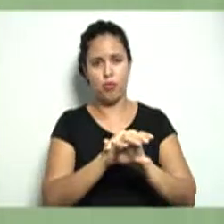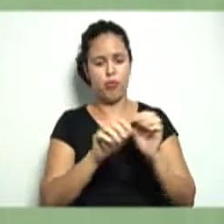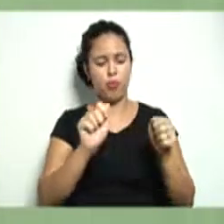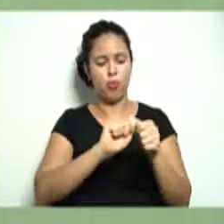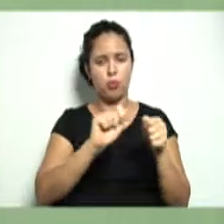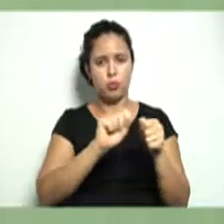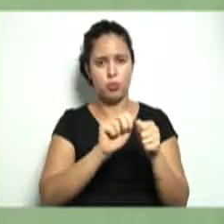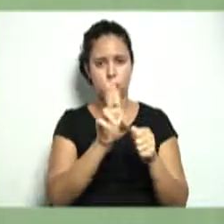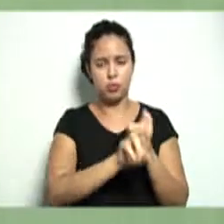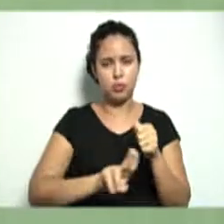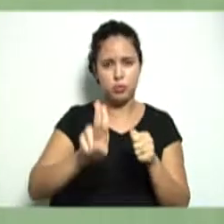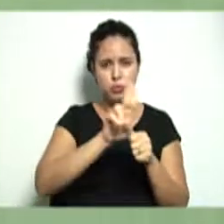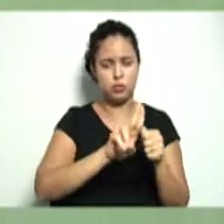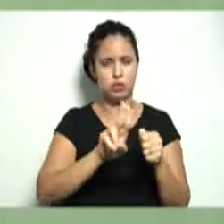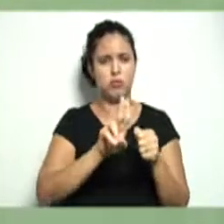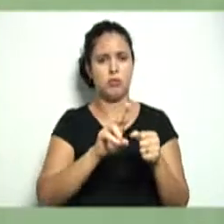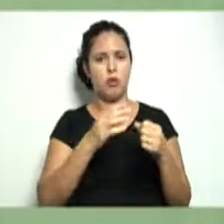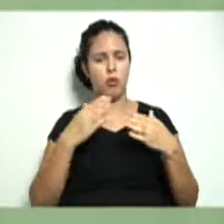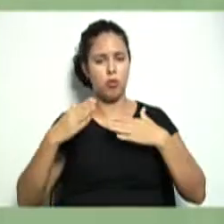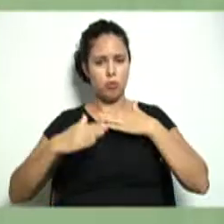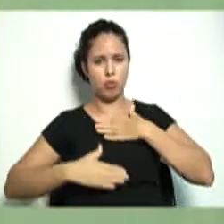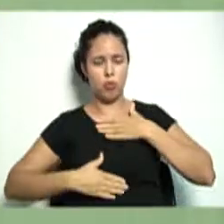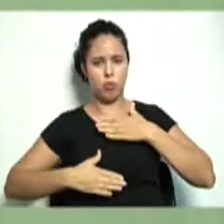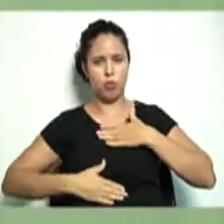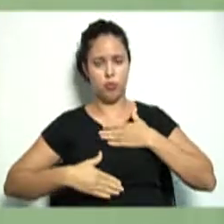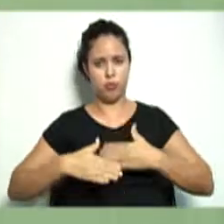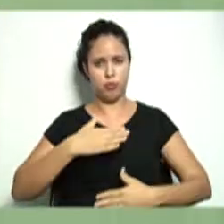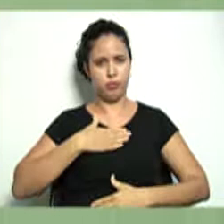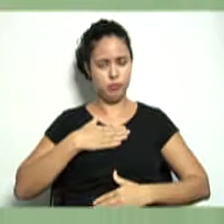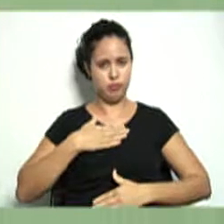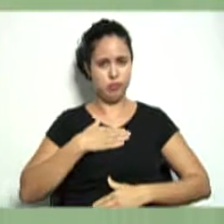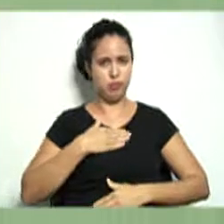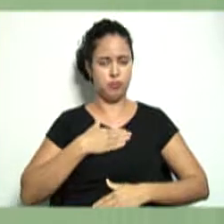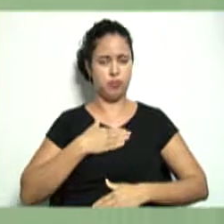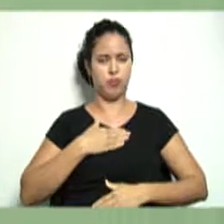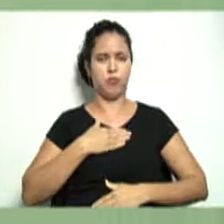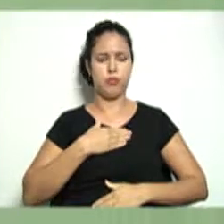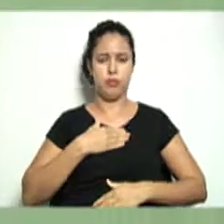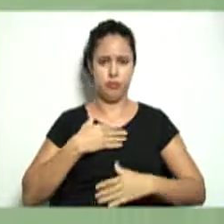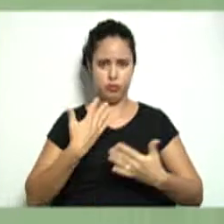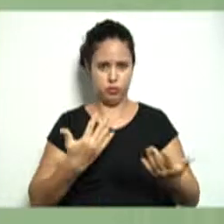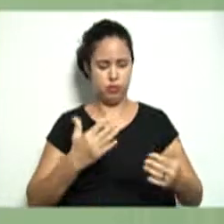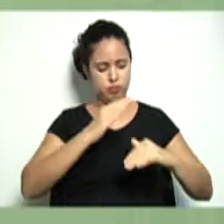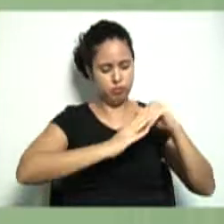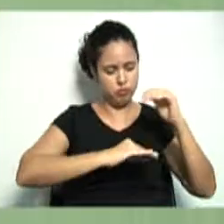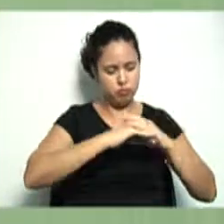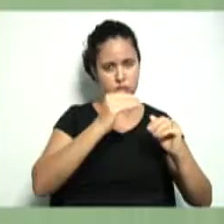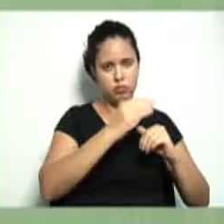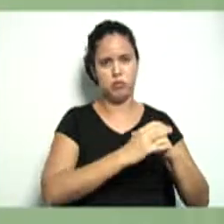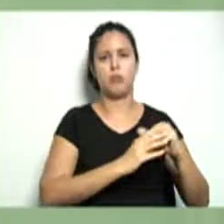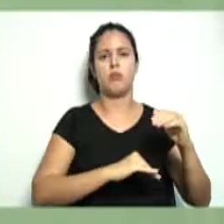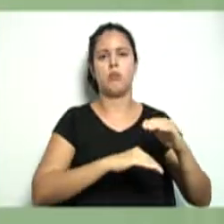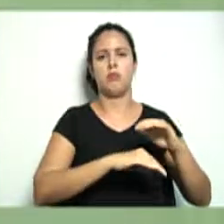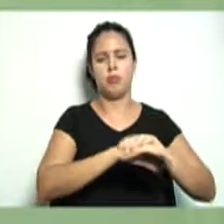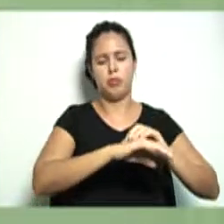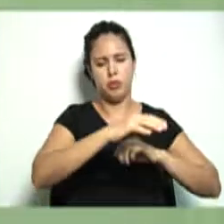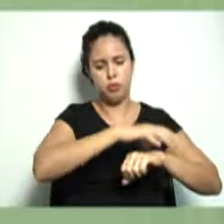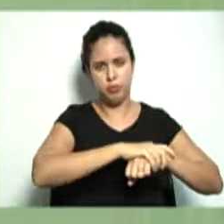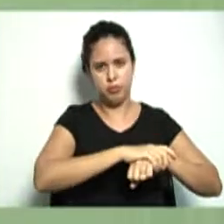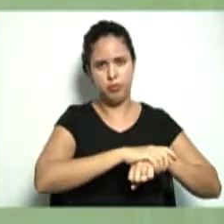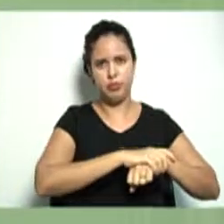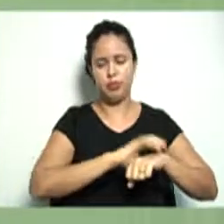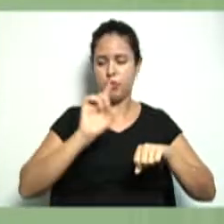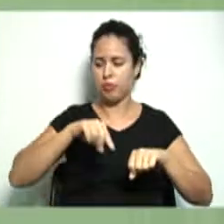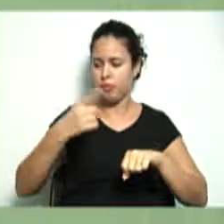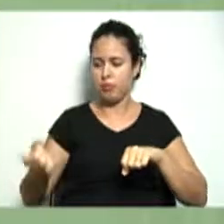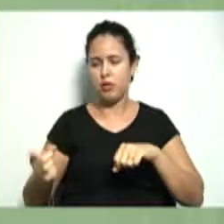esforço físico. O trabalho intelectual é aquele em que mais